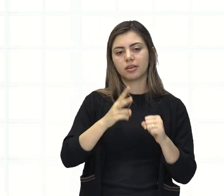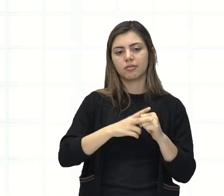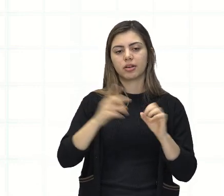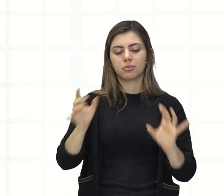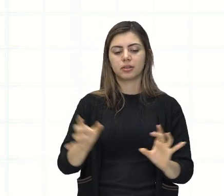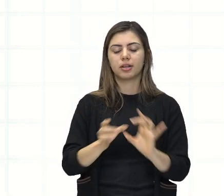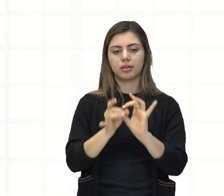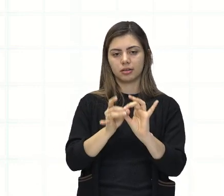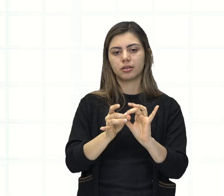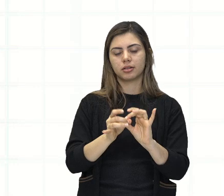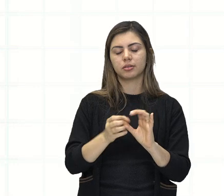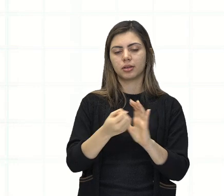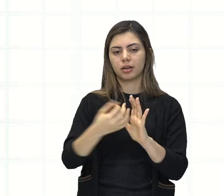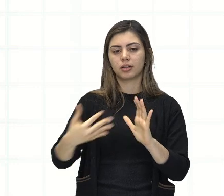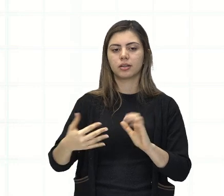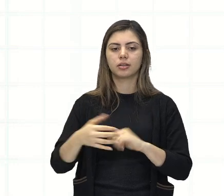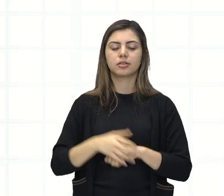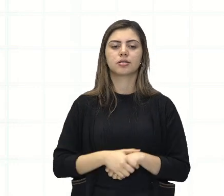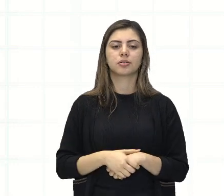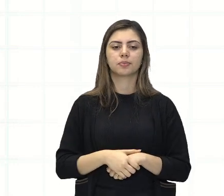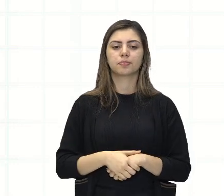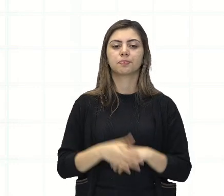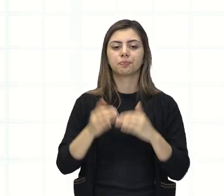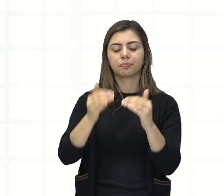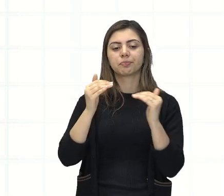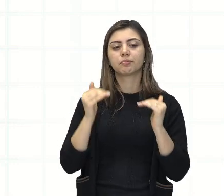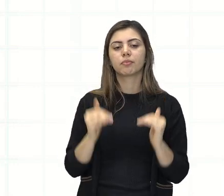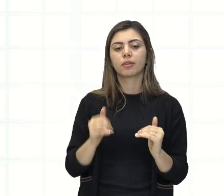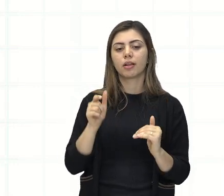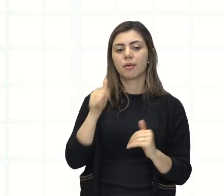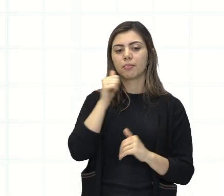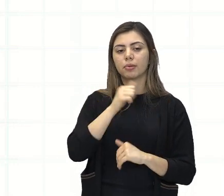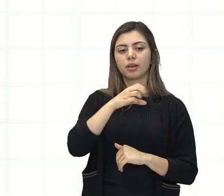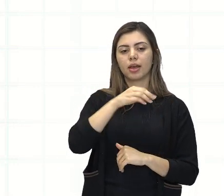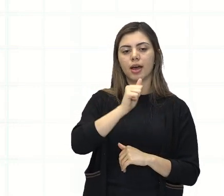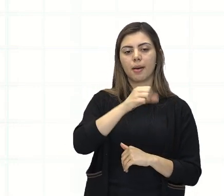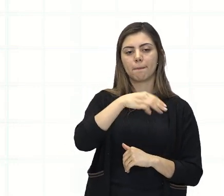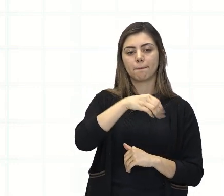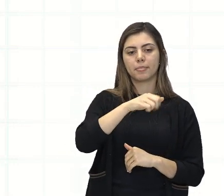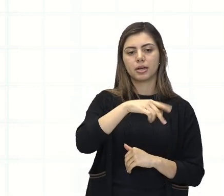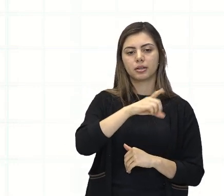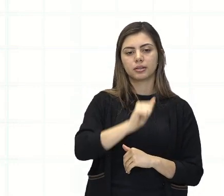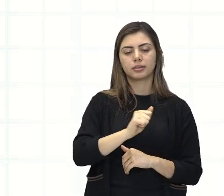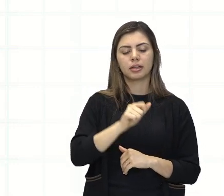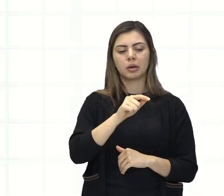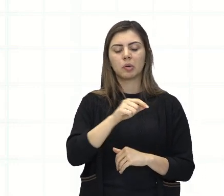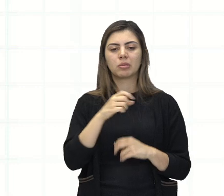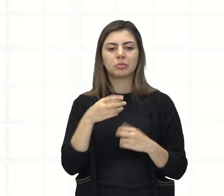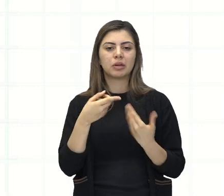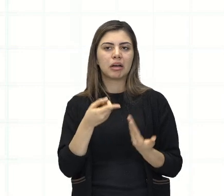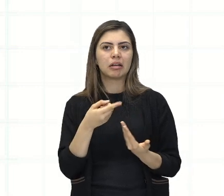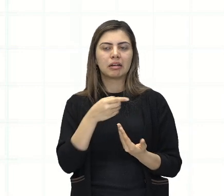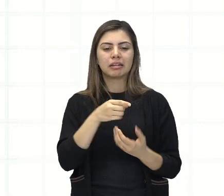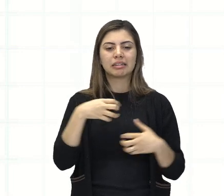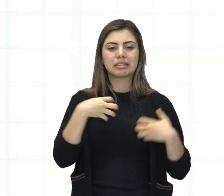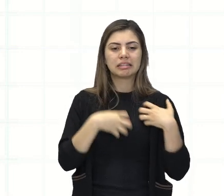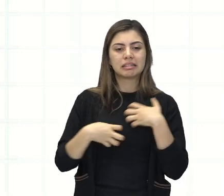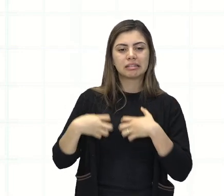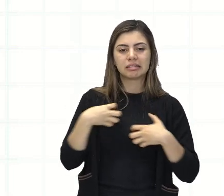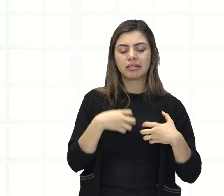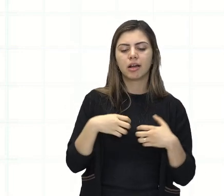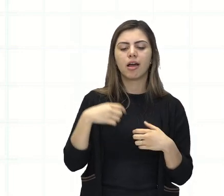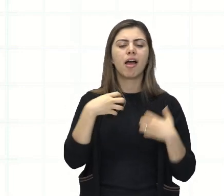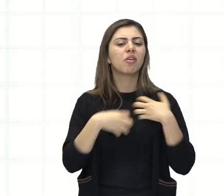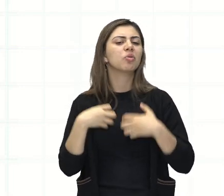Adriana à sua característica. E a última, Amanda fica insegura. Insegura é a Amanda, não